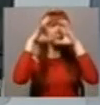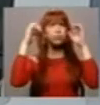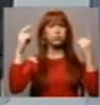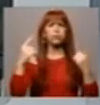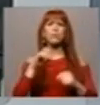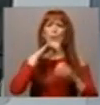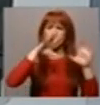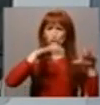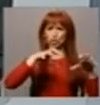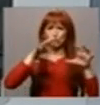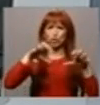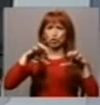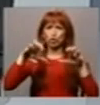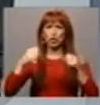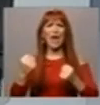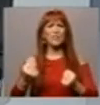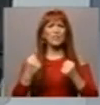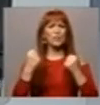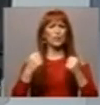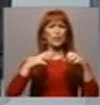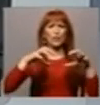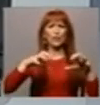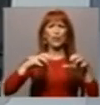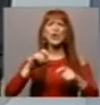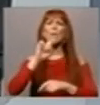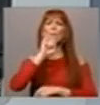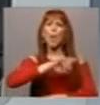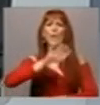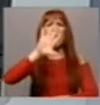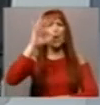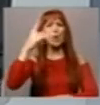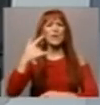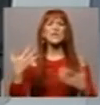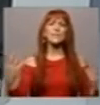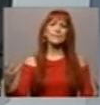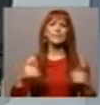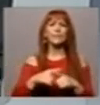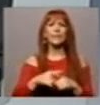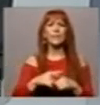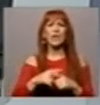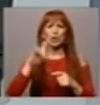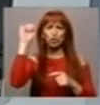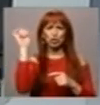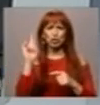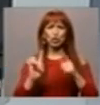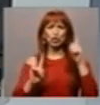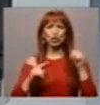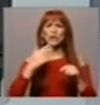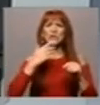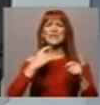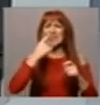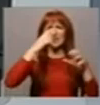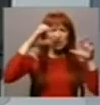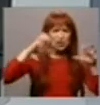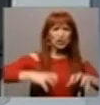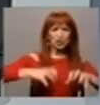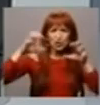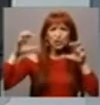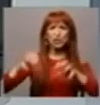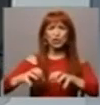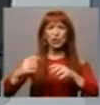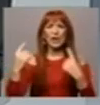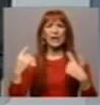de aguaceiros, por vezes forte, também aqui condições para a ocorrência de trovoada e queda de granizo.